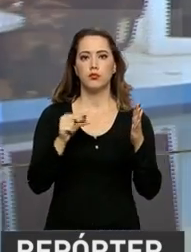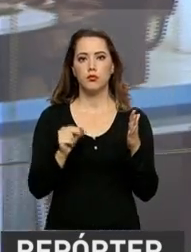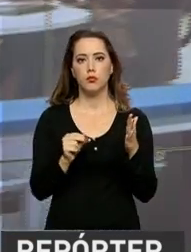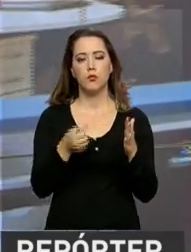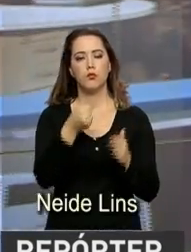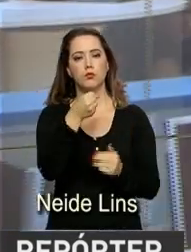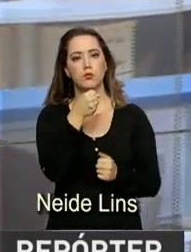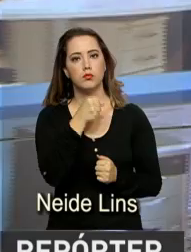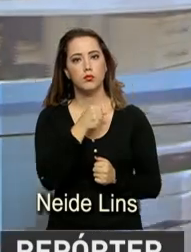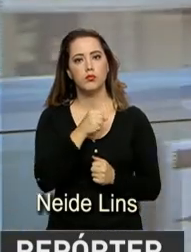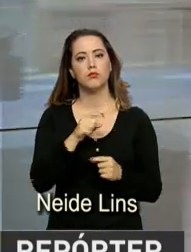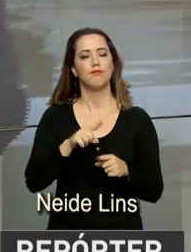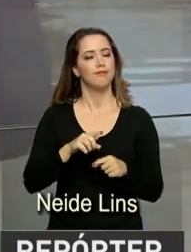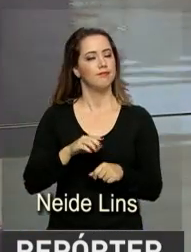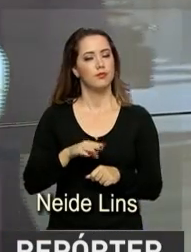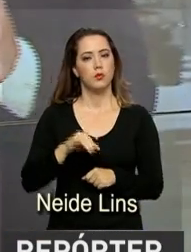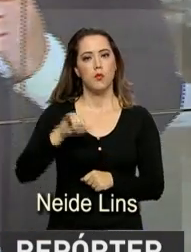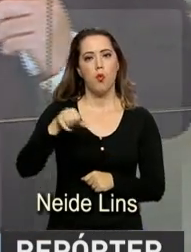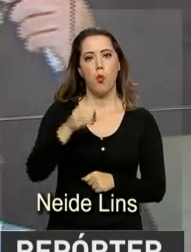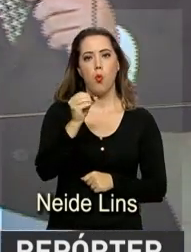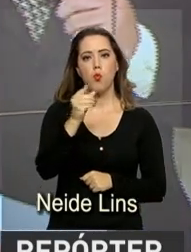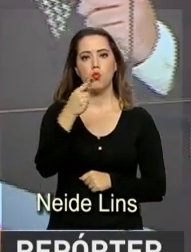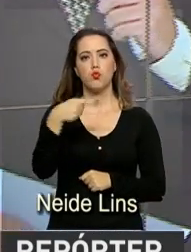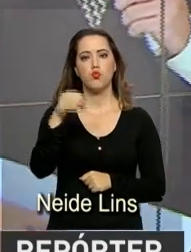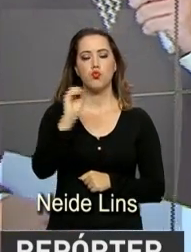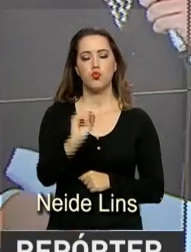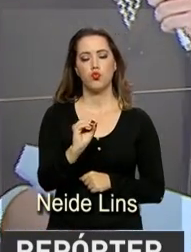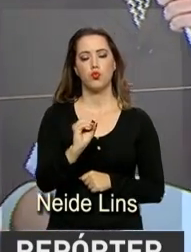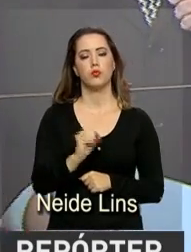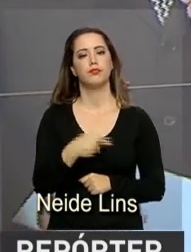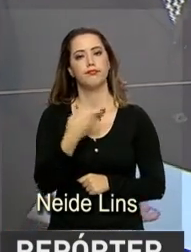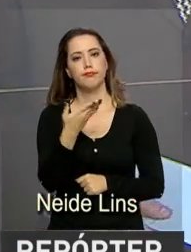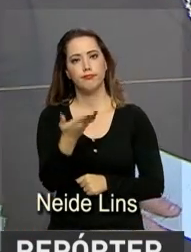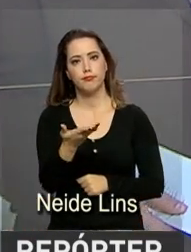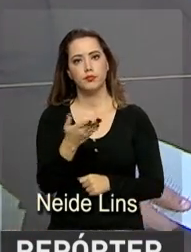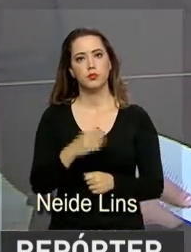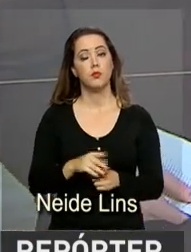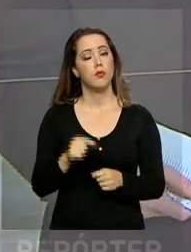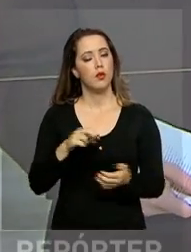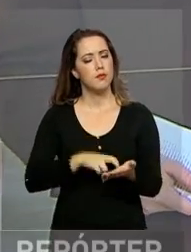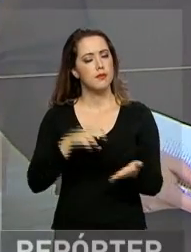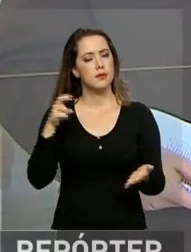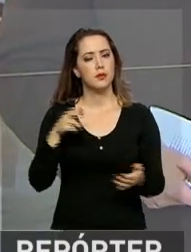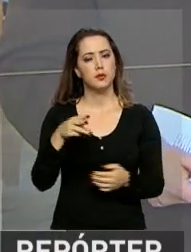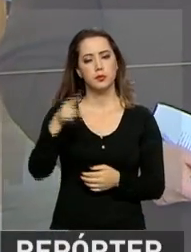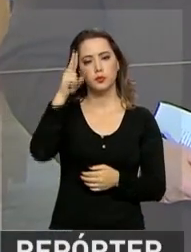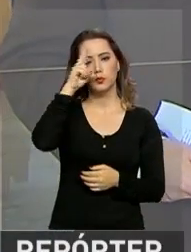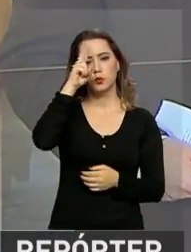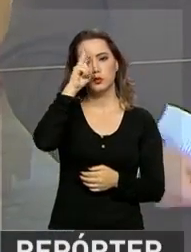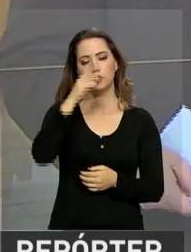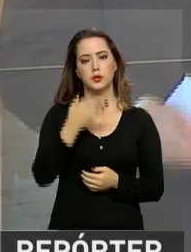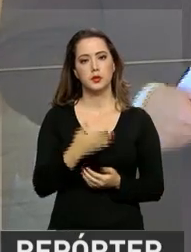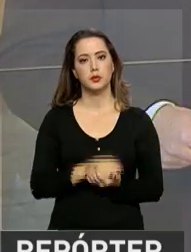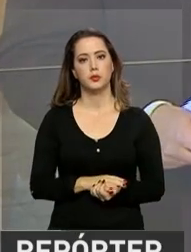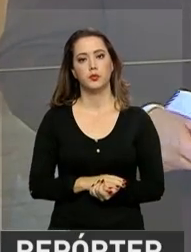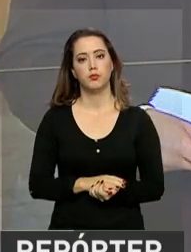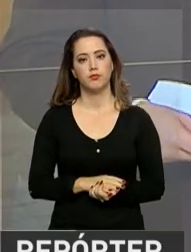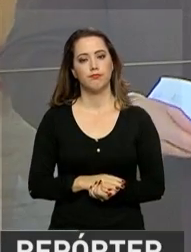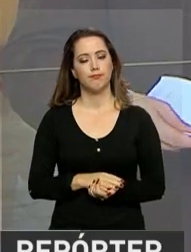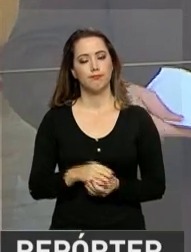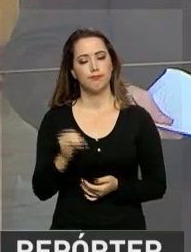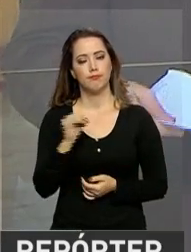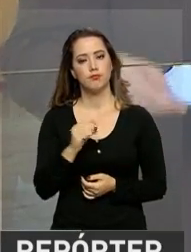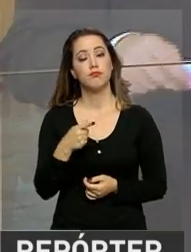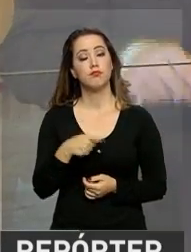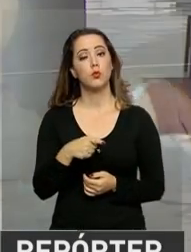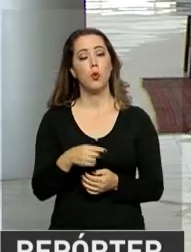Planalto conversar mais uma vez com João Pedro Neto que traz as informações desta manhã de segunda-feira João oi jaim